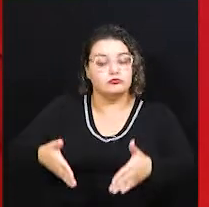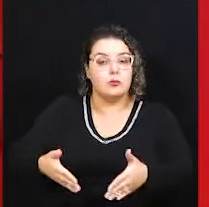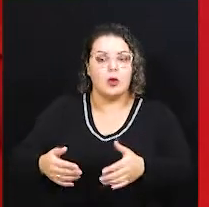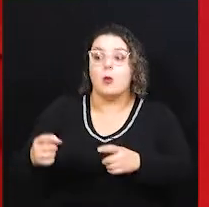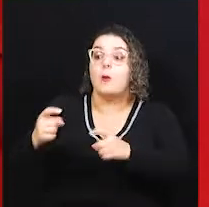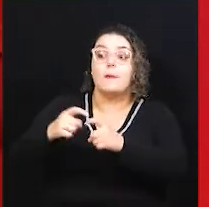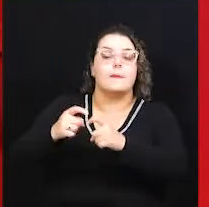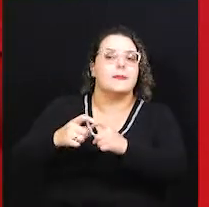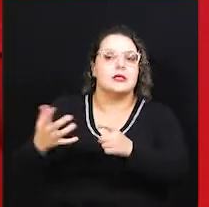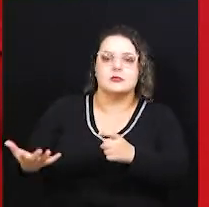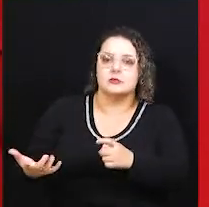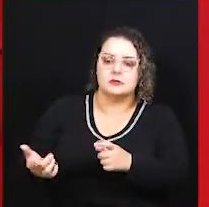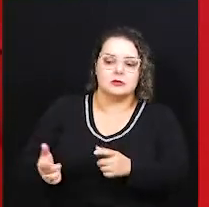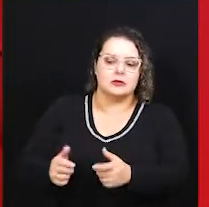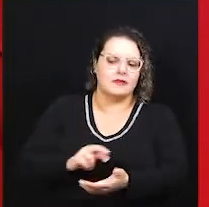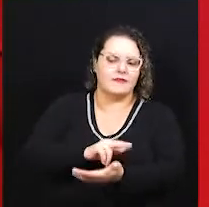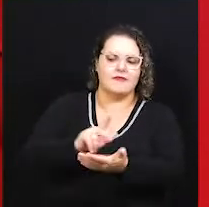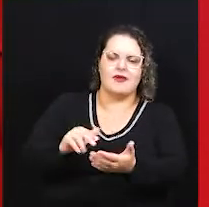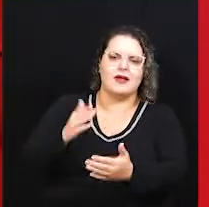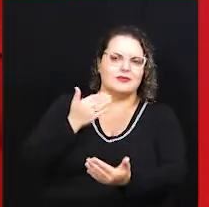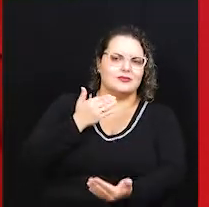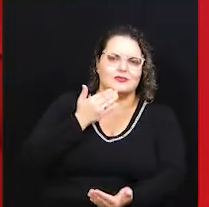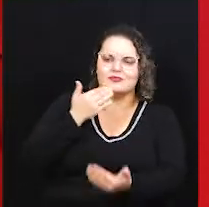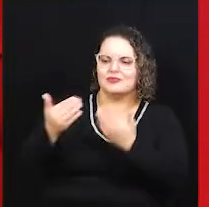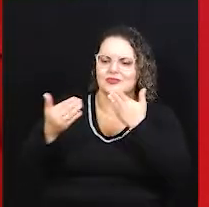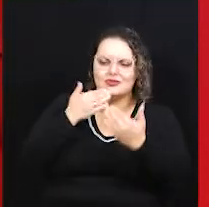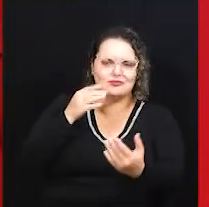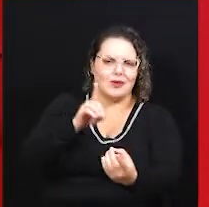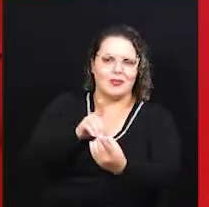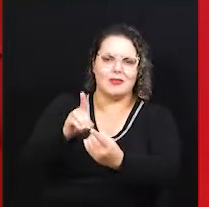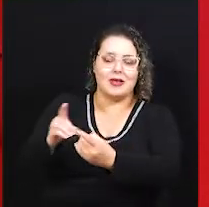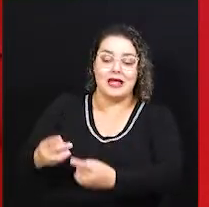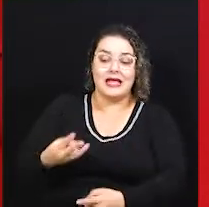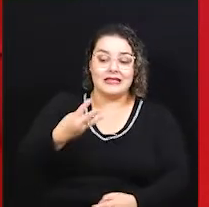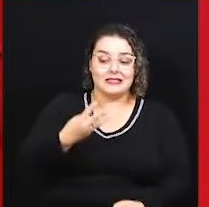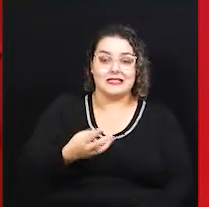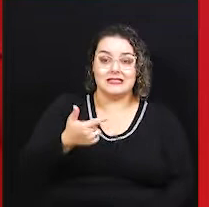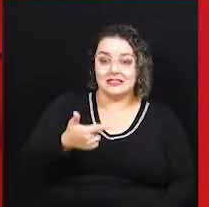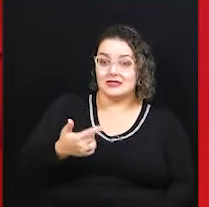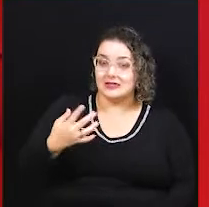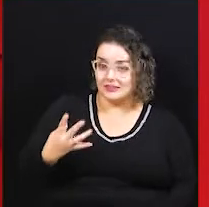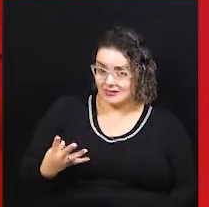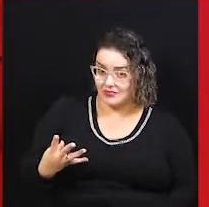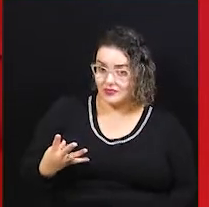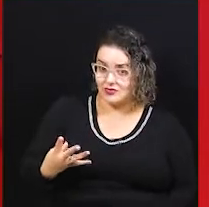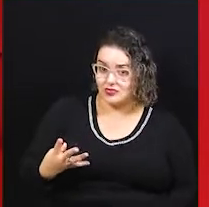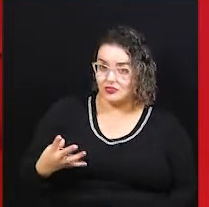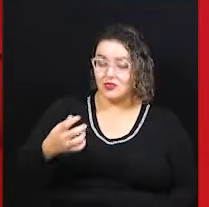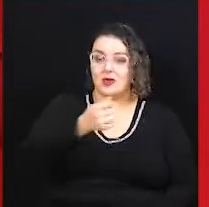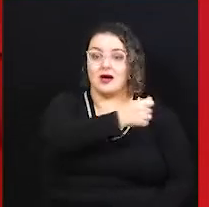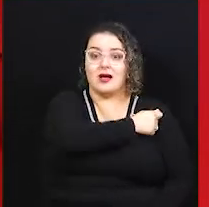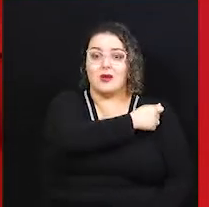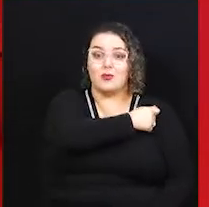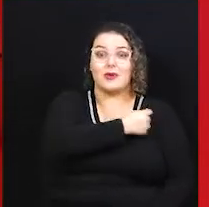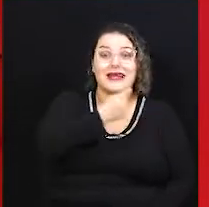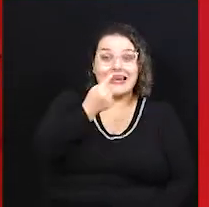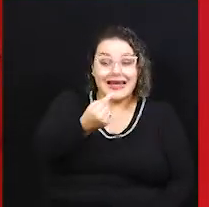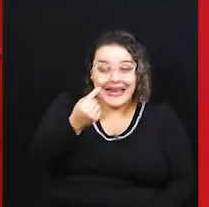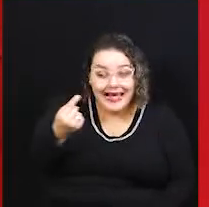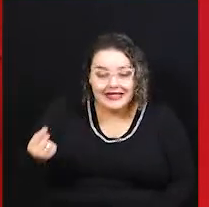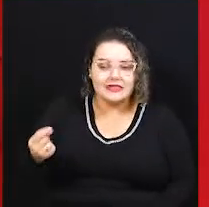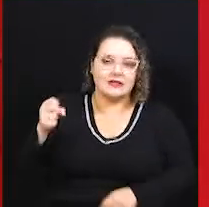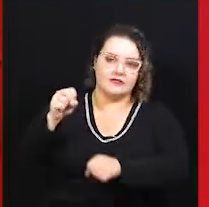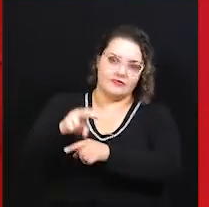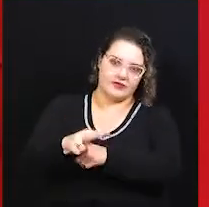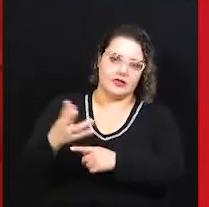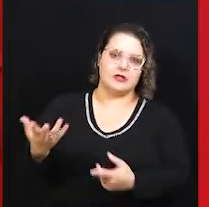que quer medicina, pensando em medicina, que a concorrência no ano passado foi 324 alunos por vaga, é uma